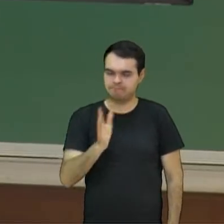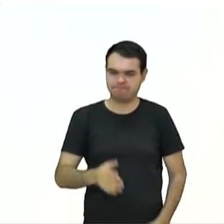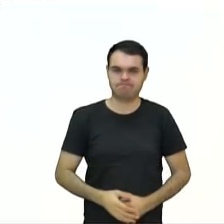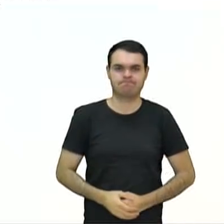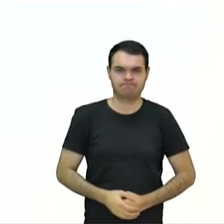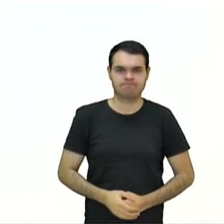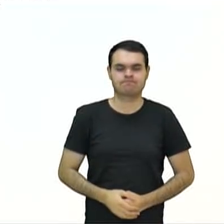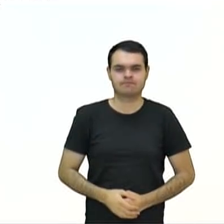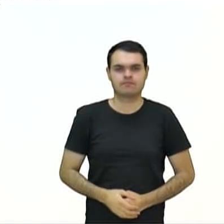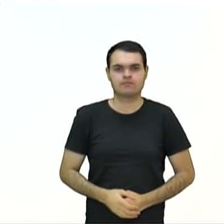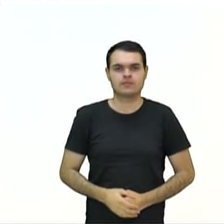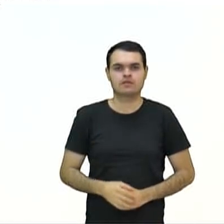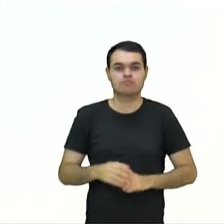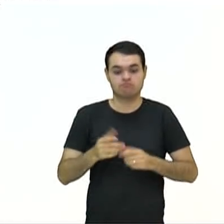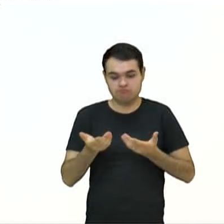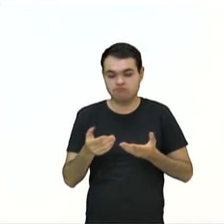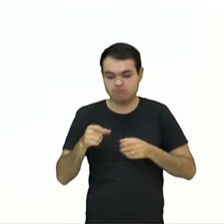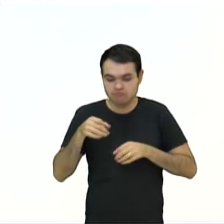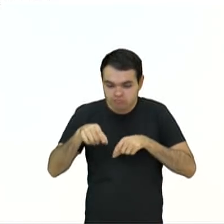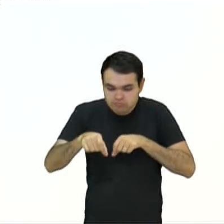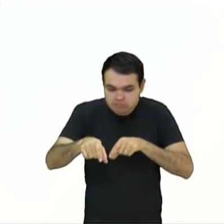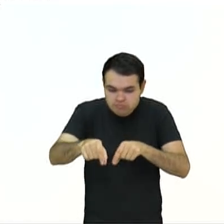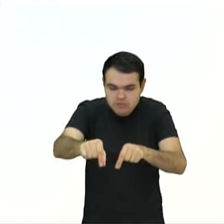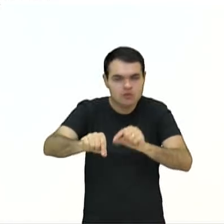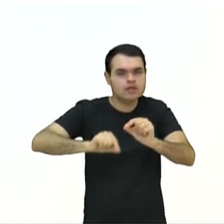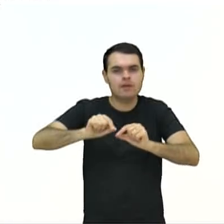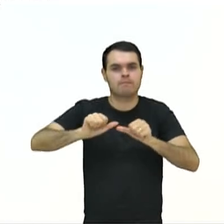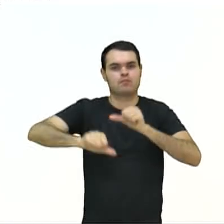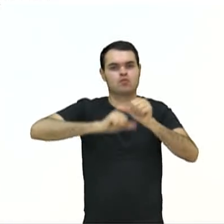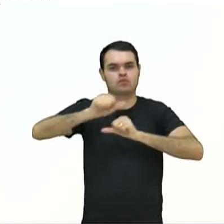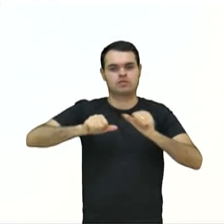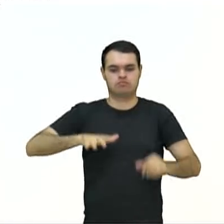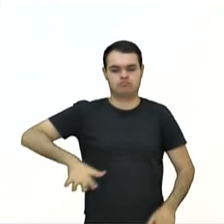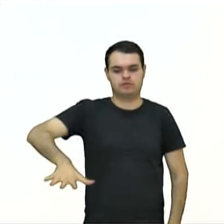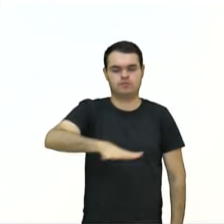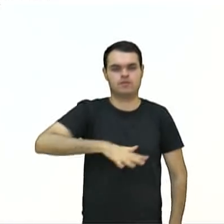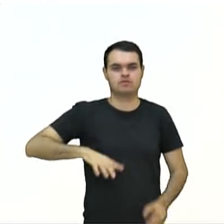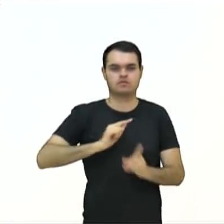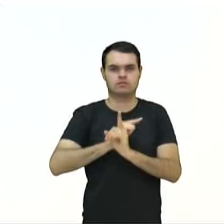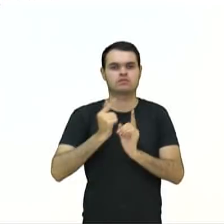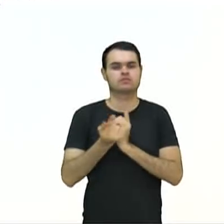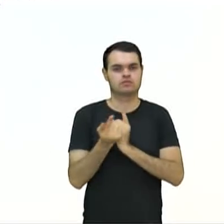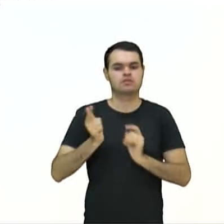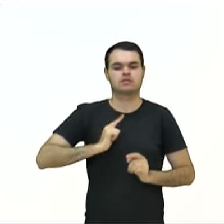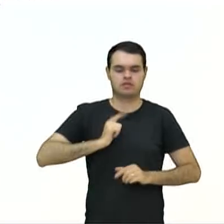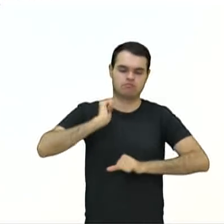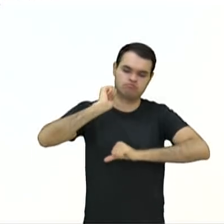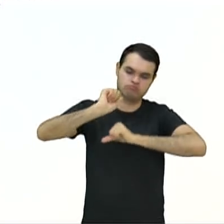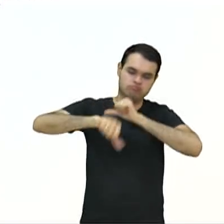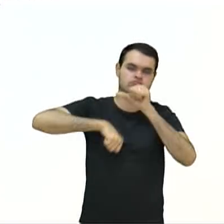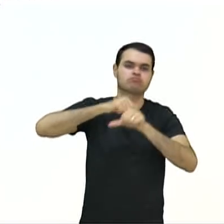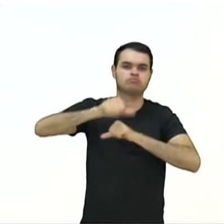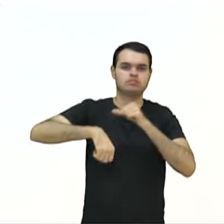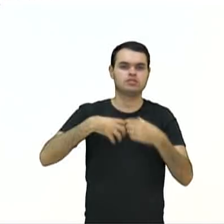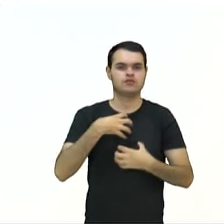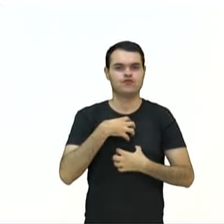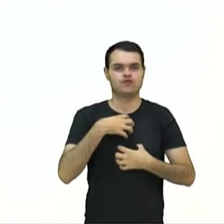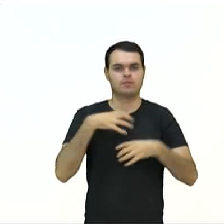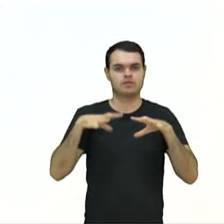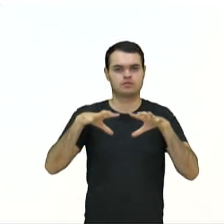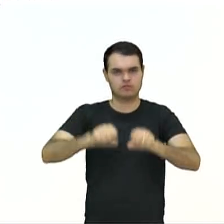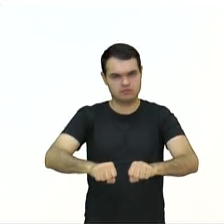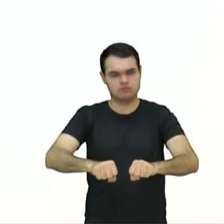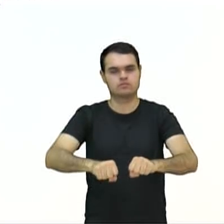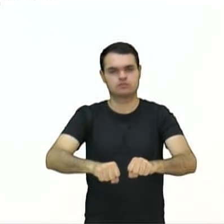quê? A organização do espaço geográfico. Eu tenho uma alteração bem significativa ali na forma de ocupação do